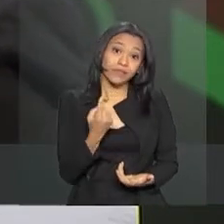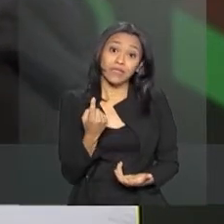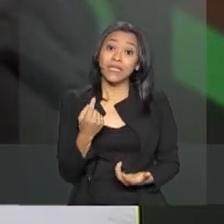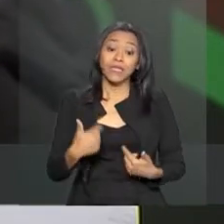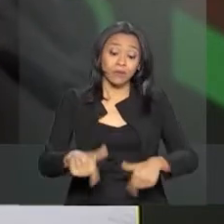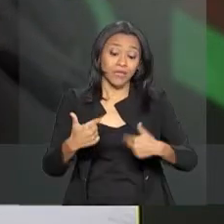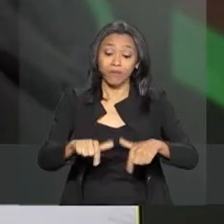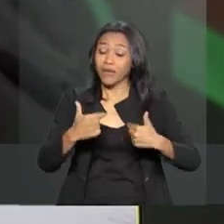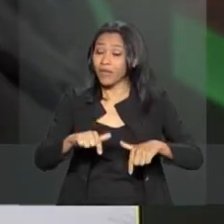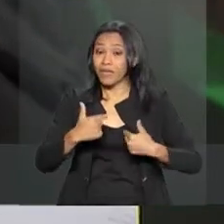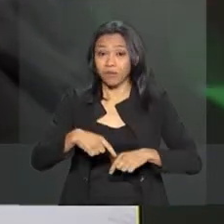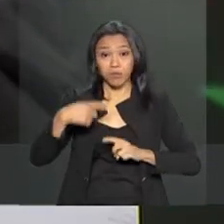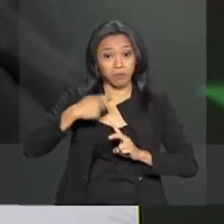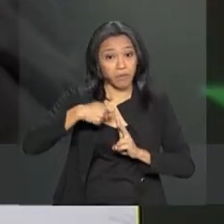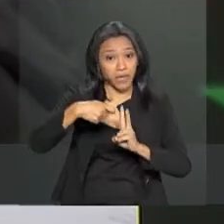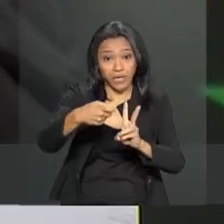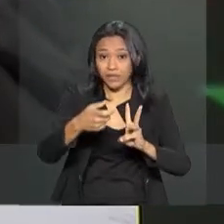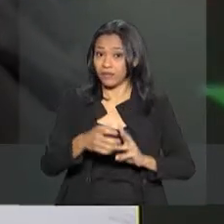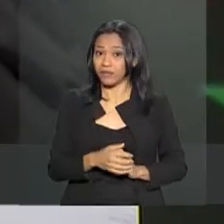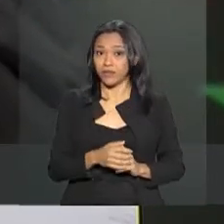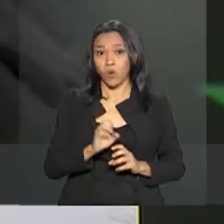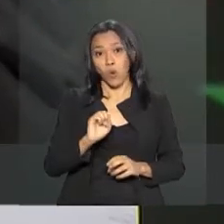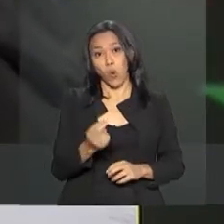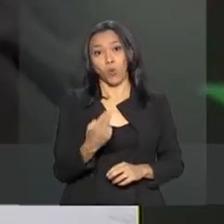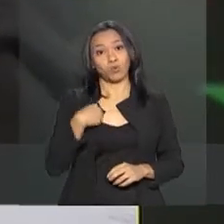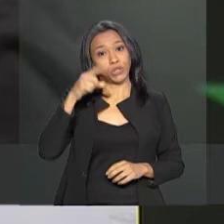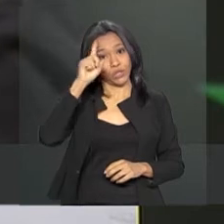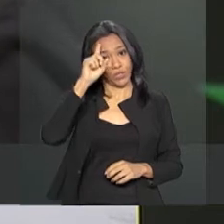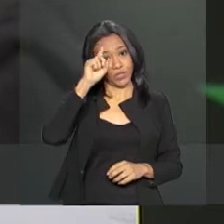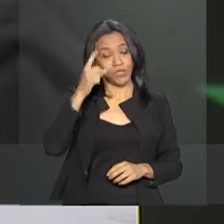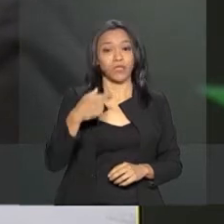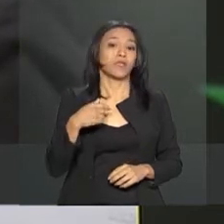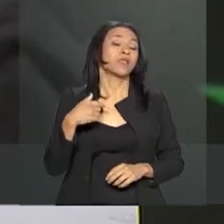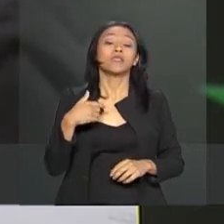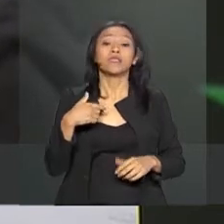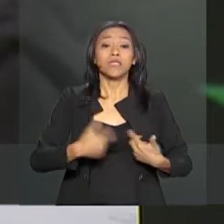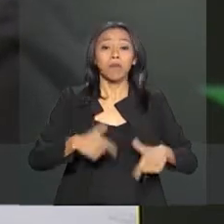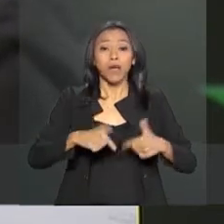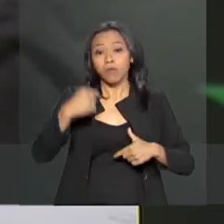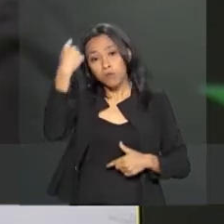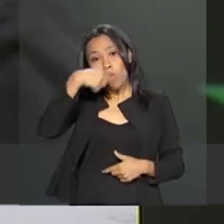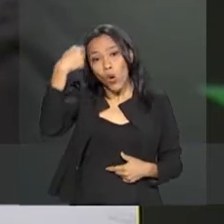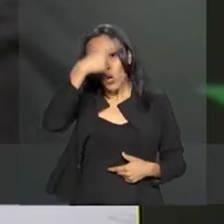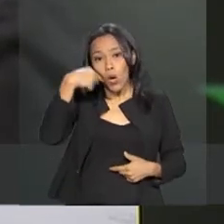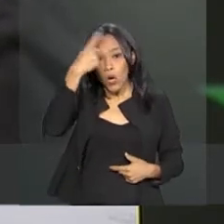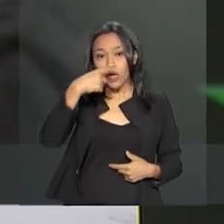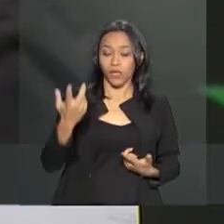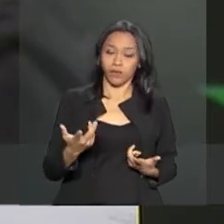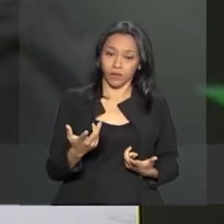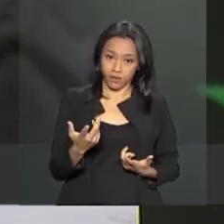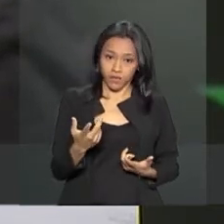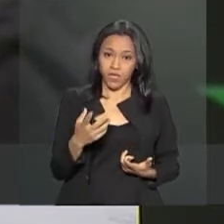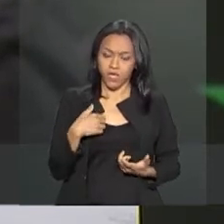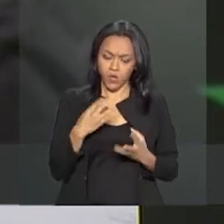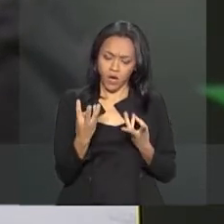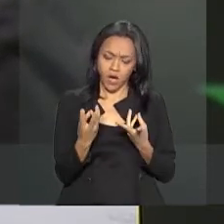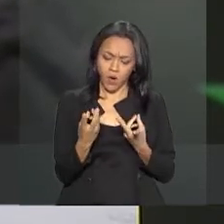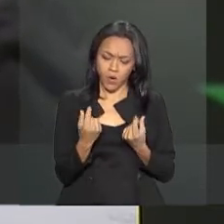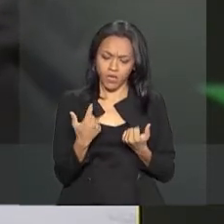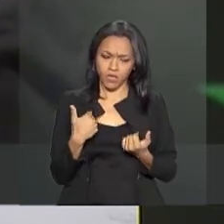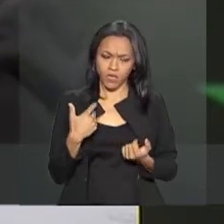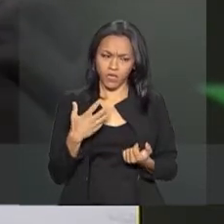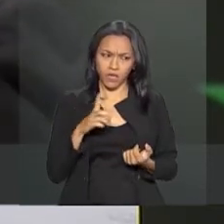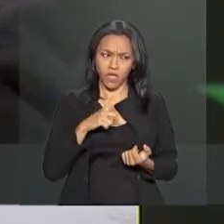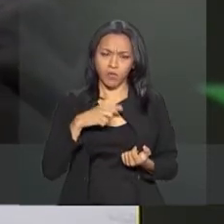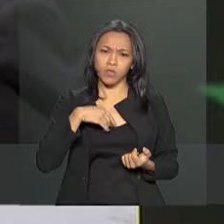mês ou por dia, mas nós trabalhamos por hora, eu fiz um cálculo aqui e verifiquei que nós temos mais de